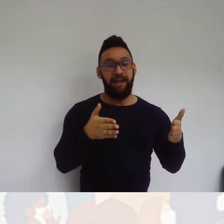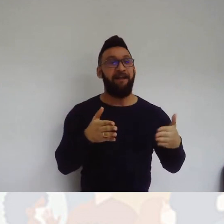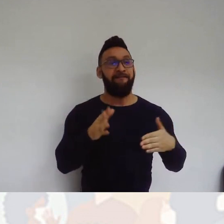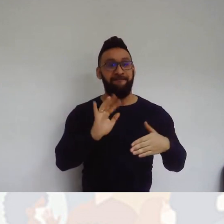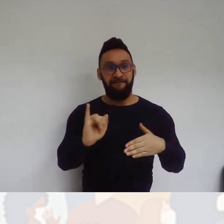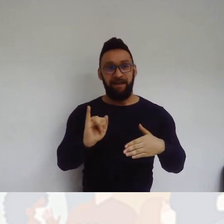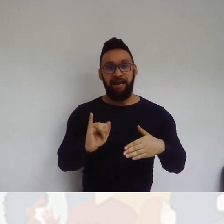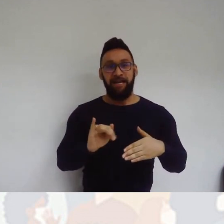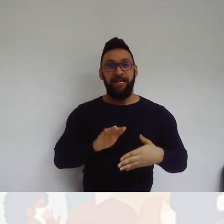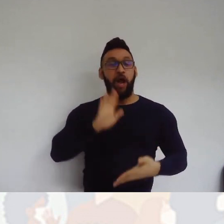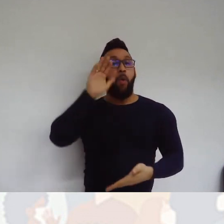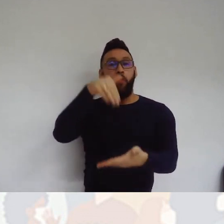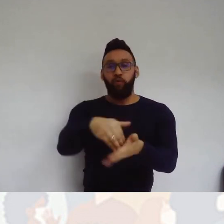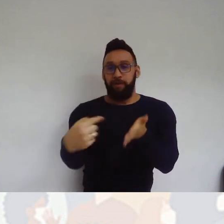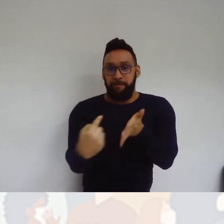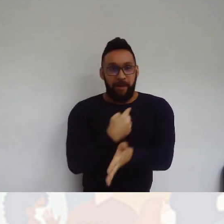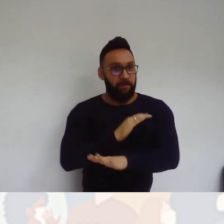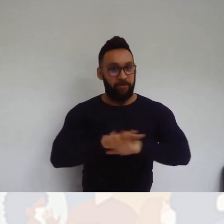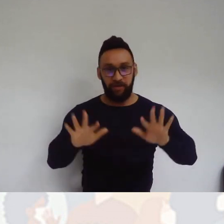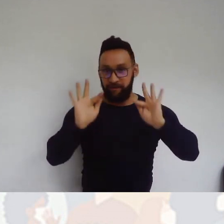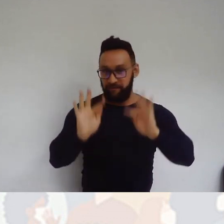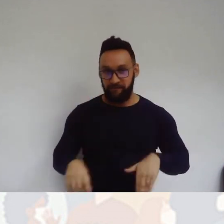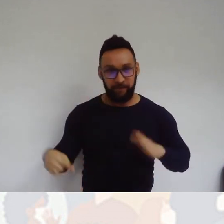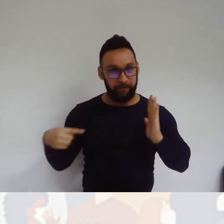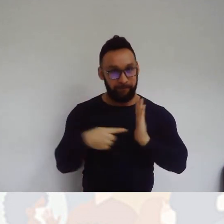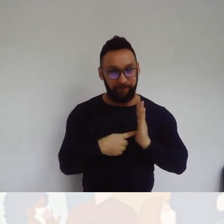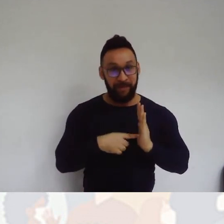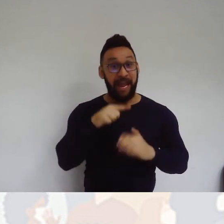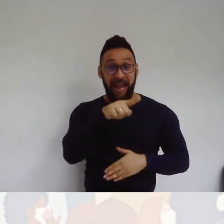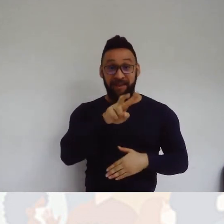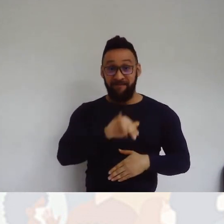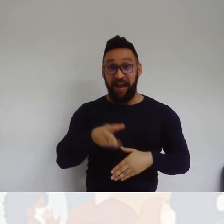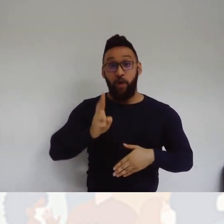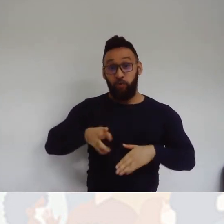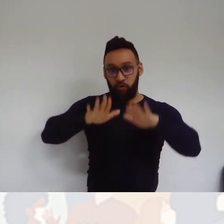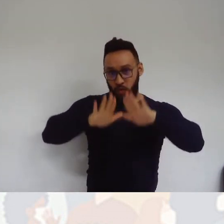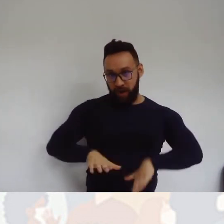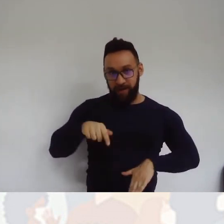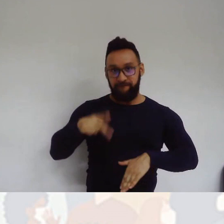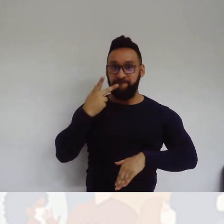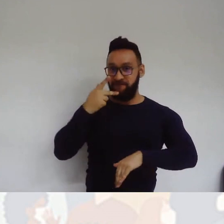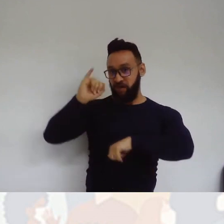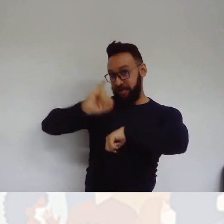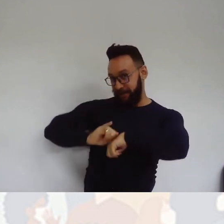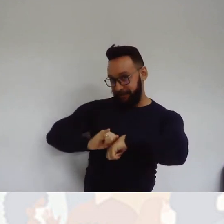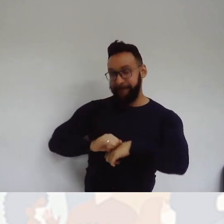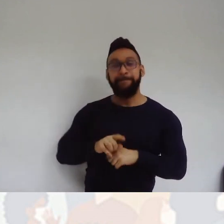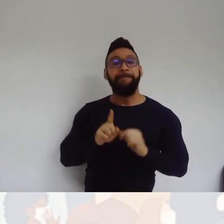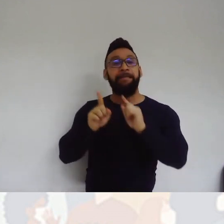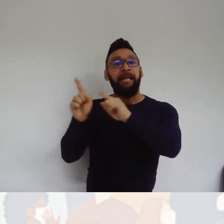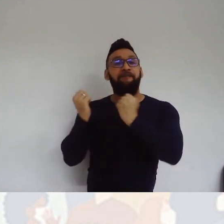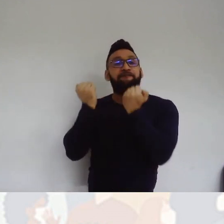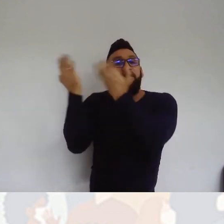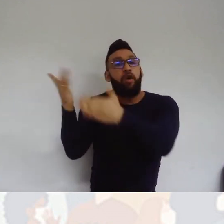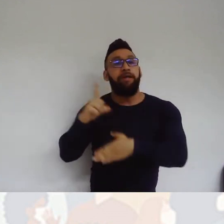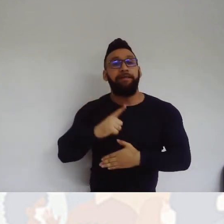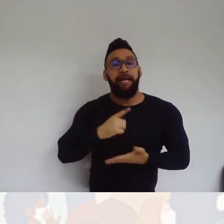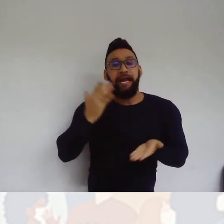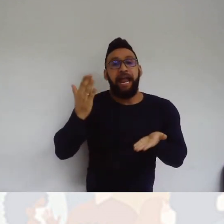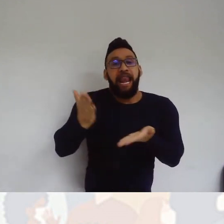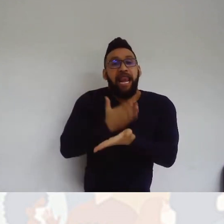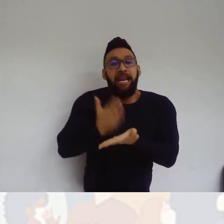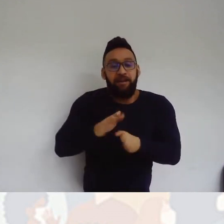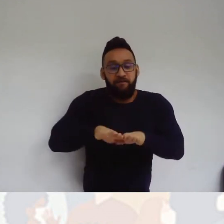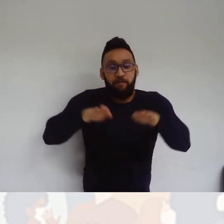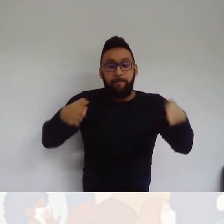as perguntas por conta disso, mas o professor Luiz Paulo está aqui com a gente, vocês podem mandar perguntas e agradecimentos e corações. Eu queria